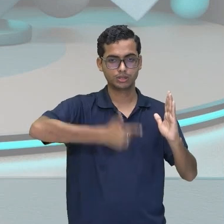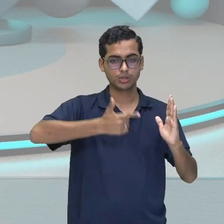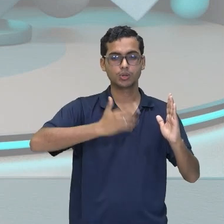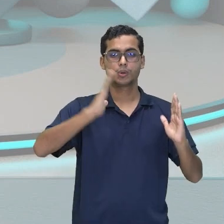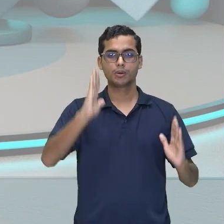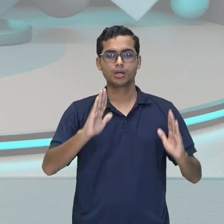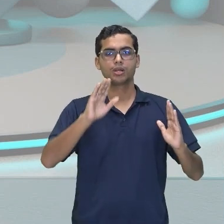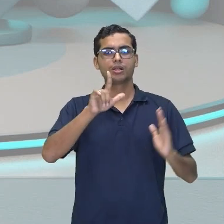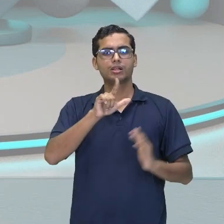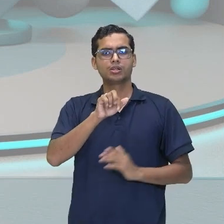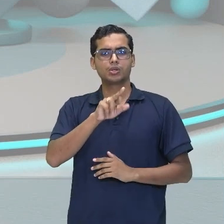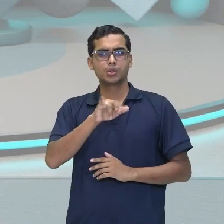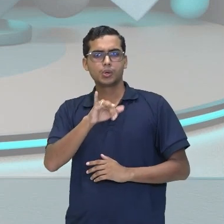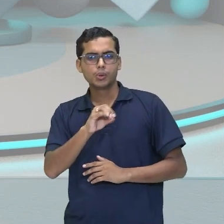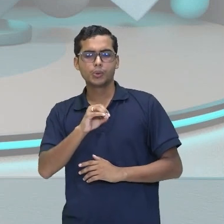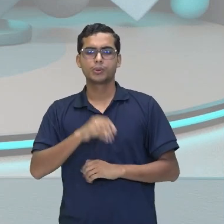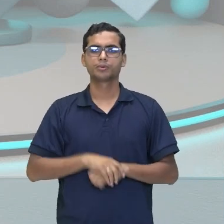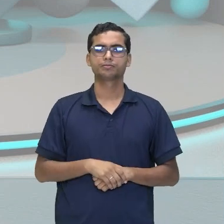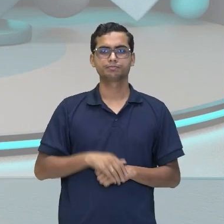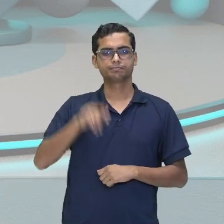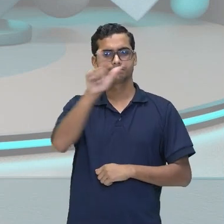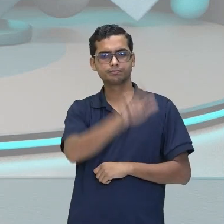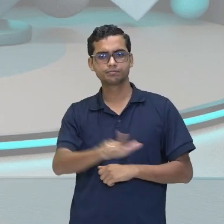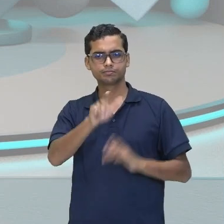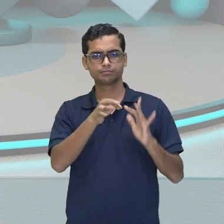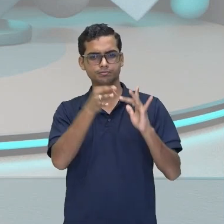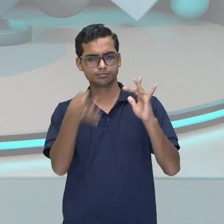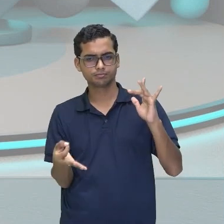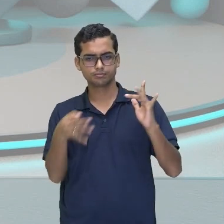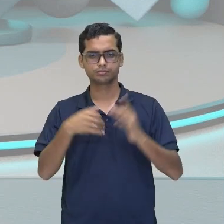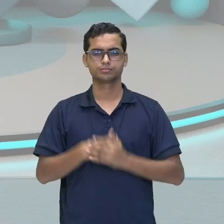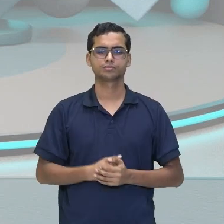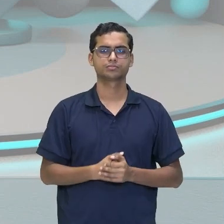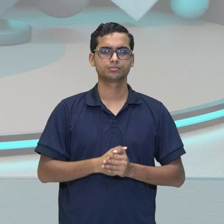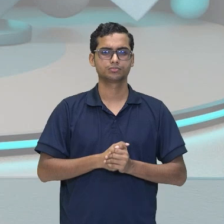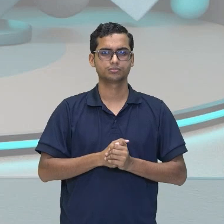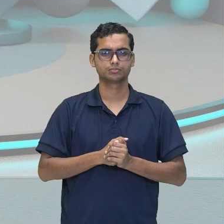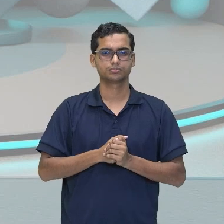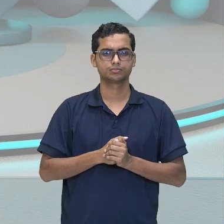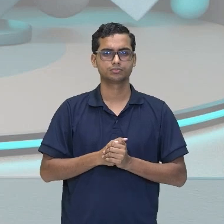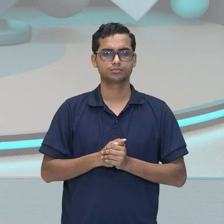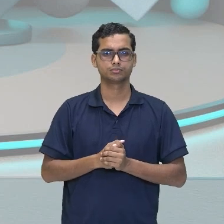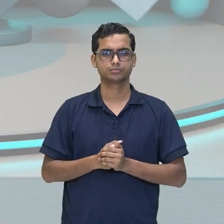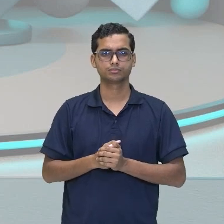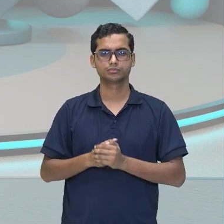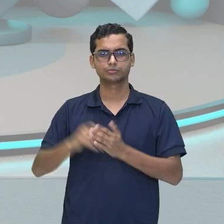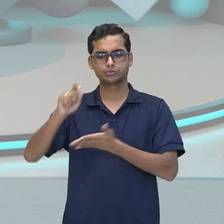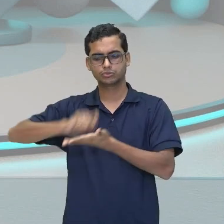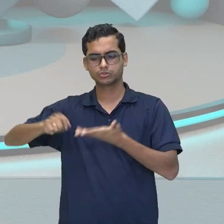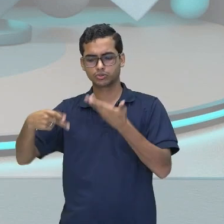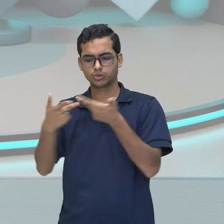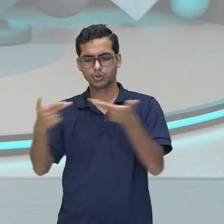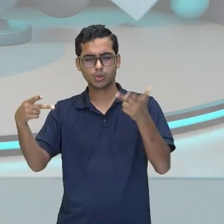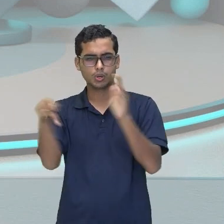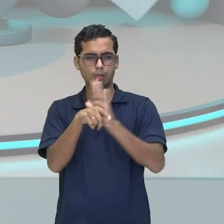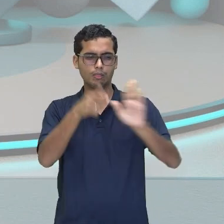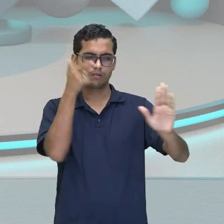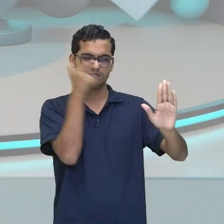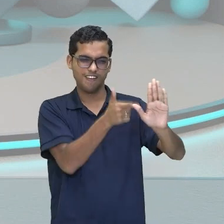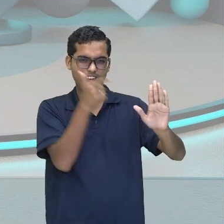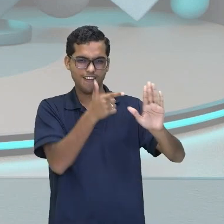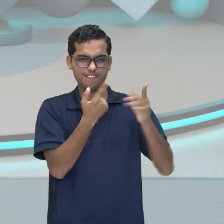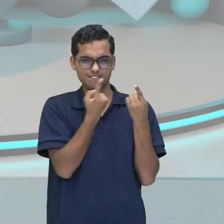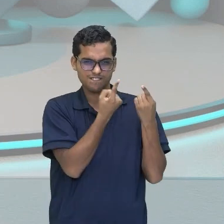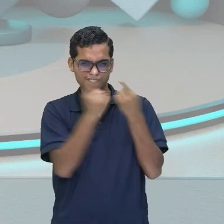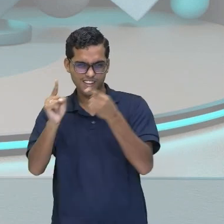adotou o procedimento literário do arcadismo. Se, por um lado, ele escrevia coisas satíricas e irônicas para atacar